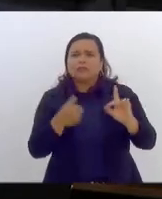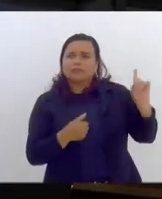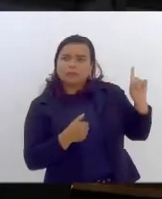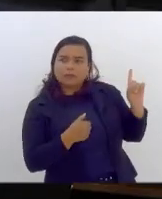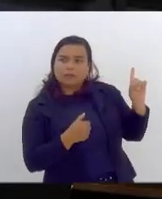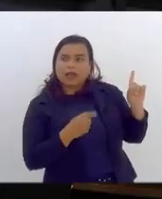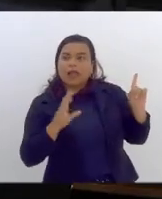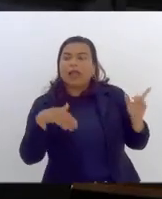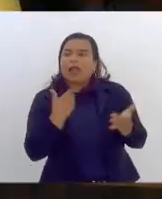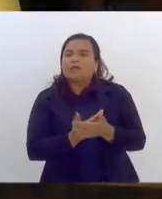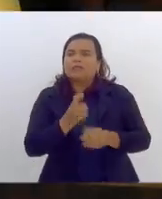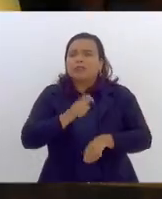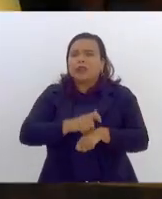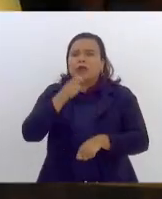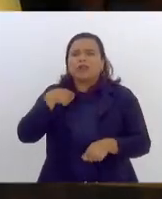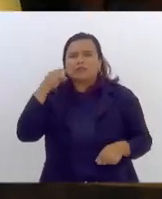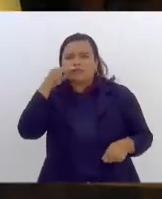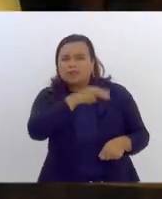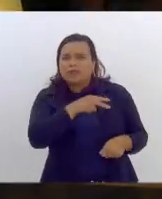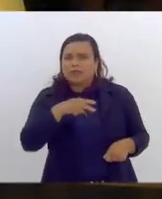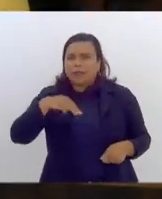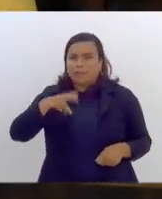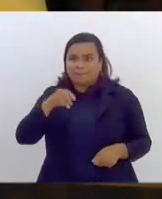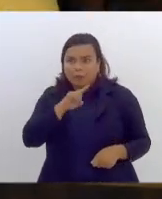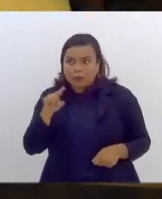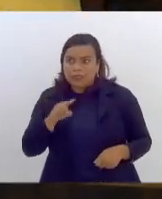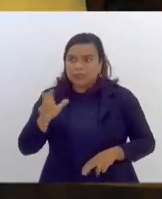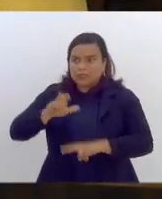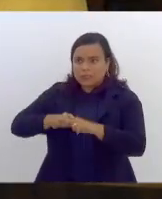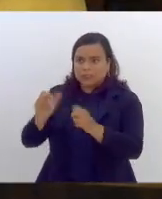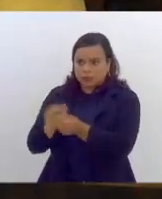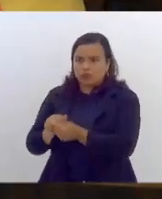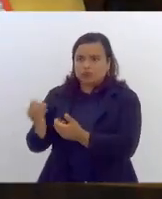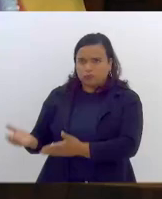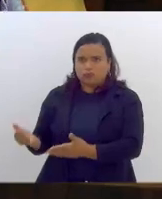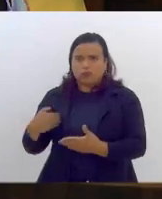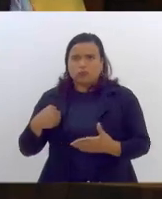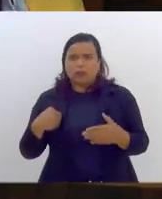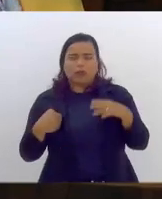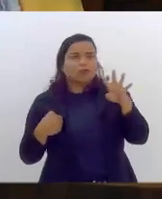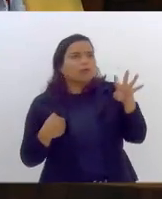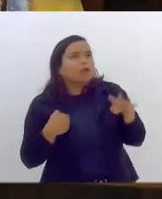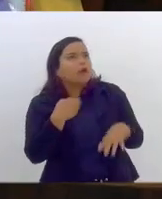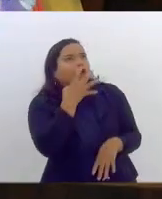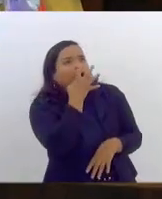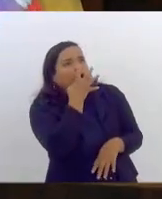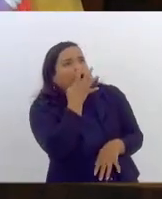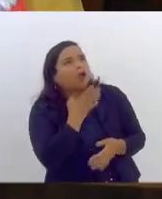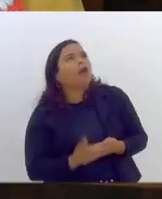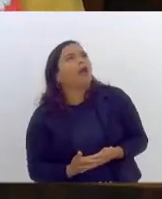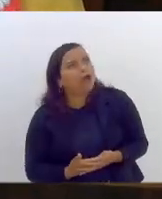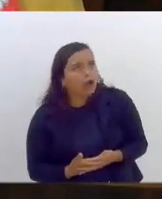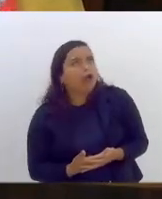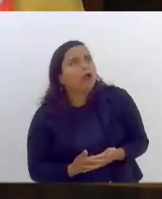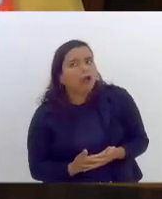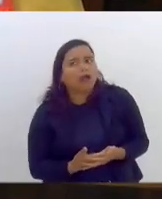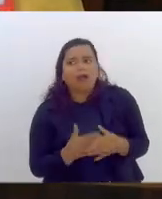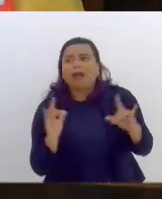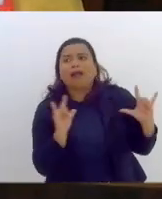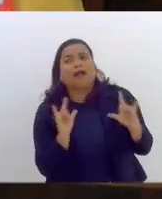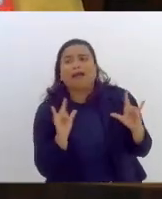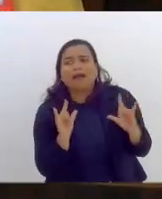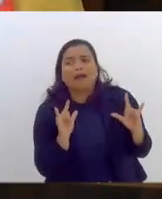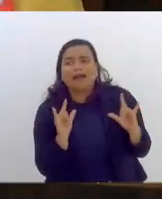a hora que o Muniz sentou aqui, eu fiquei absolutamente